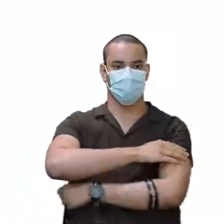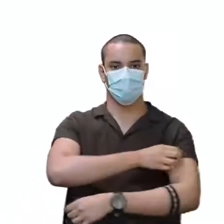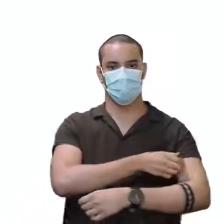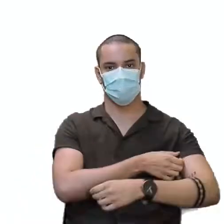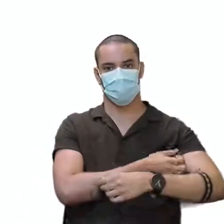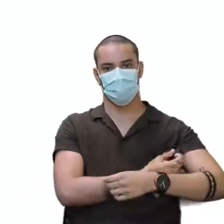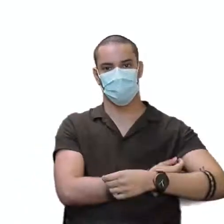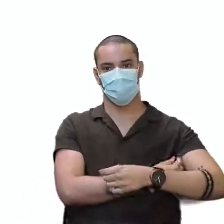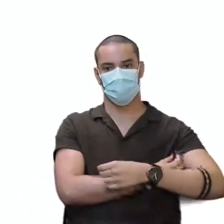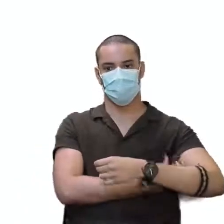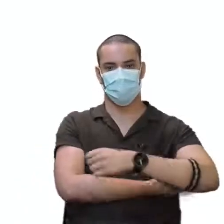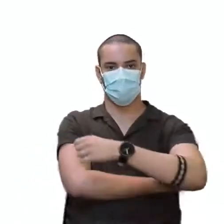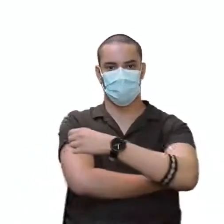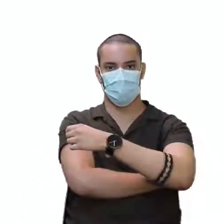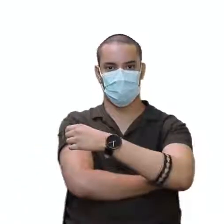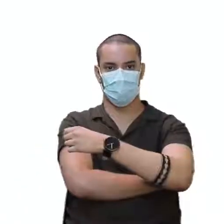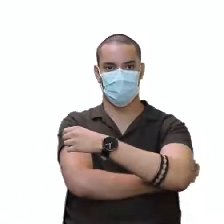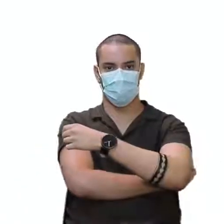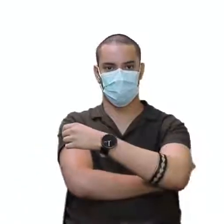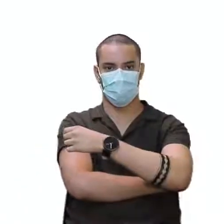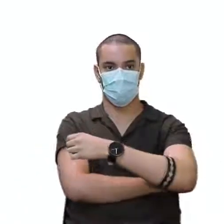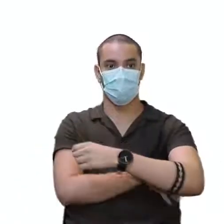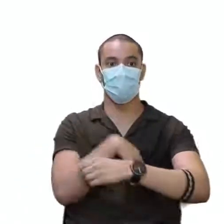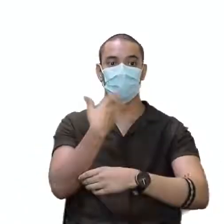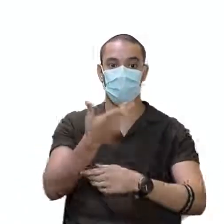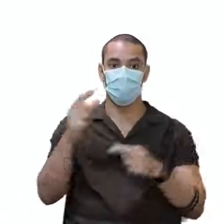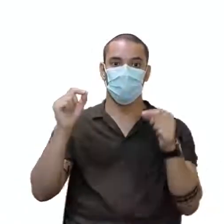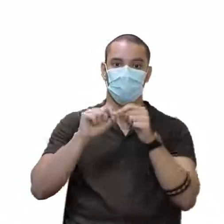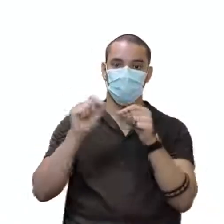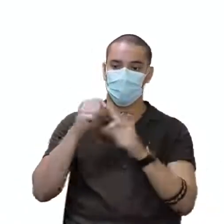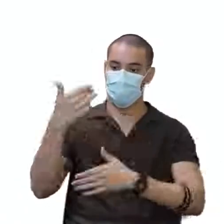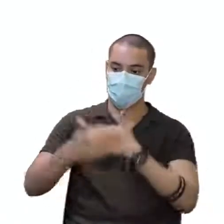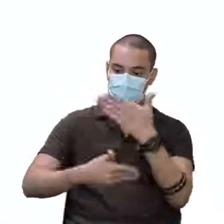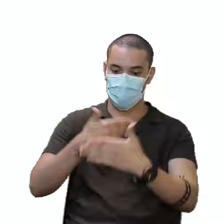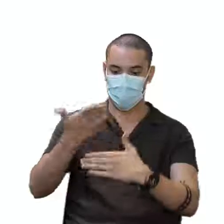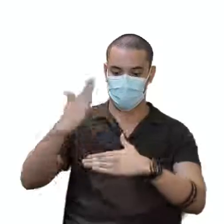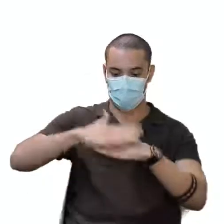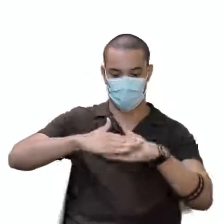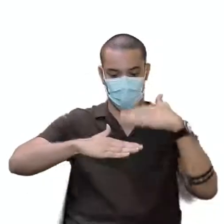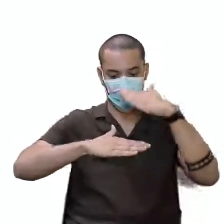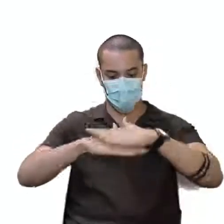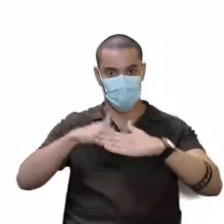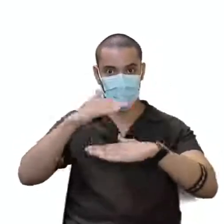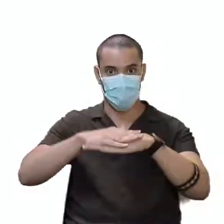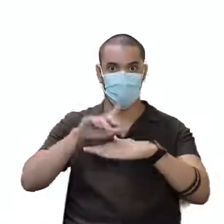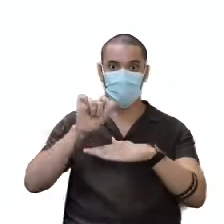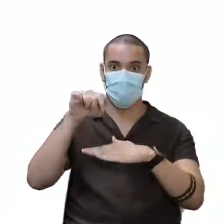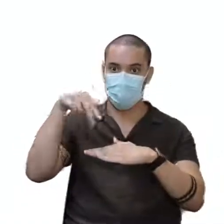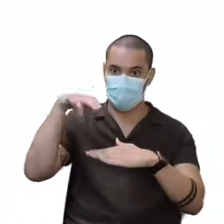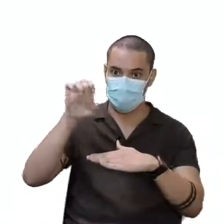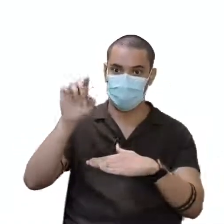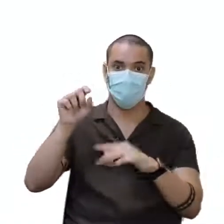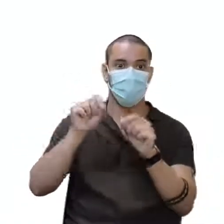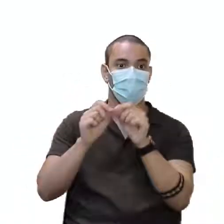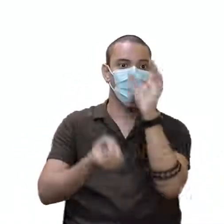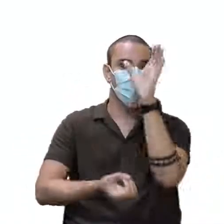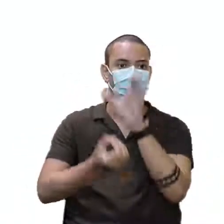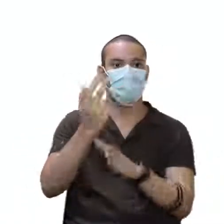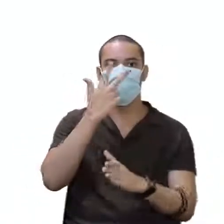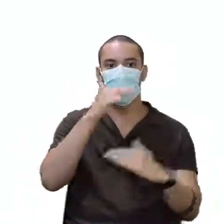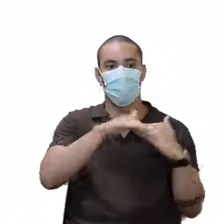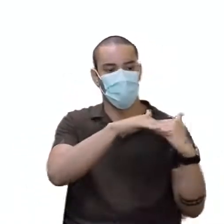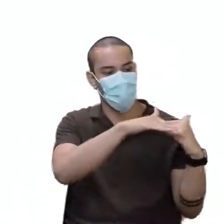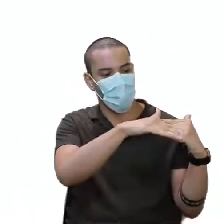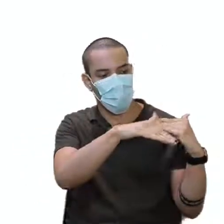camada desse sedimento que está sendo formado, desse solo a partir desse processo de erosão, vão formando um